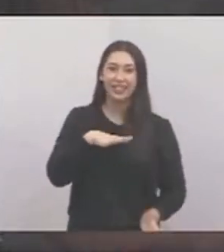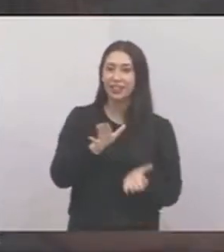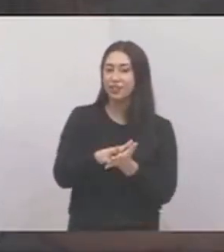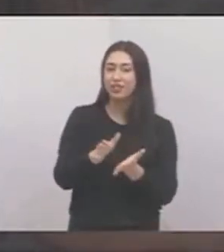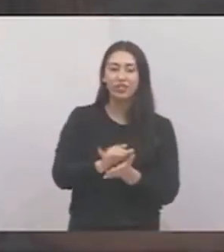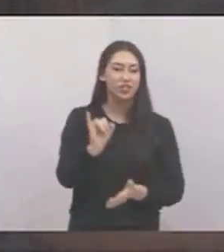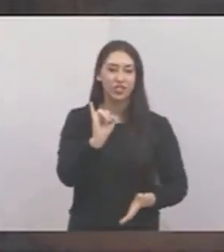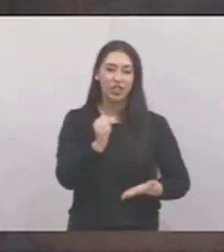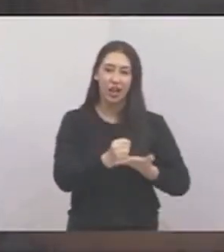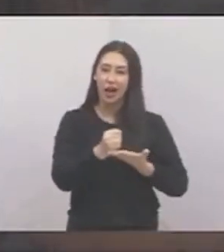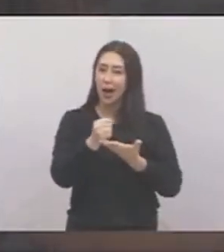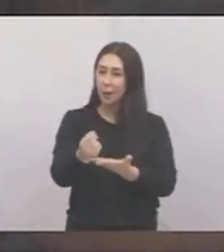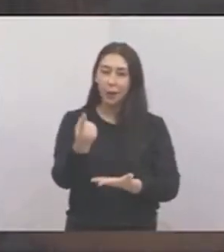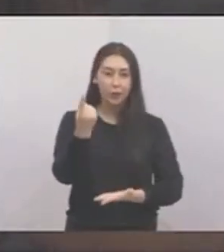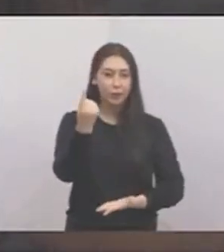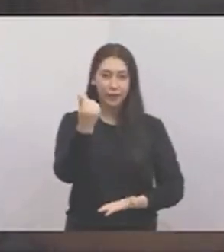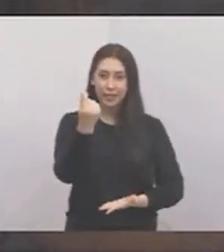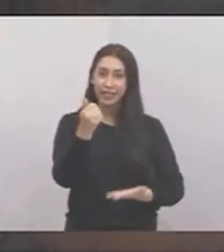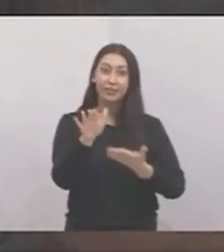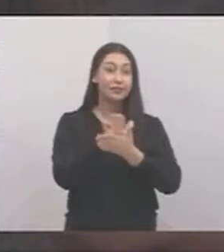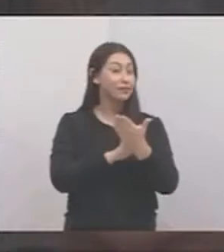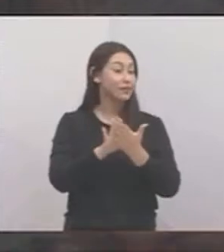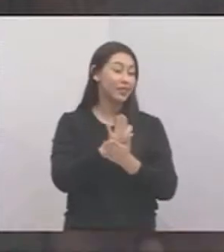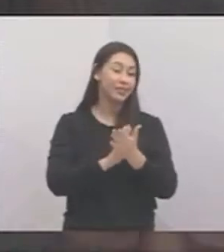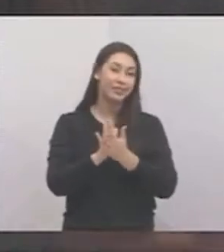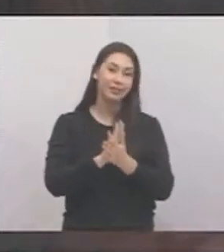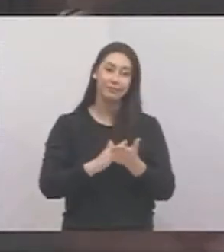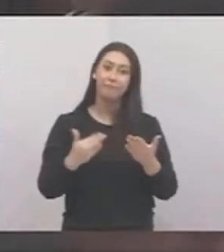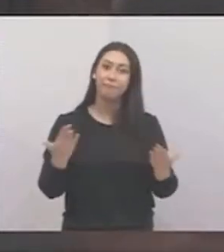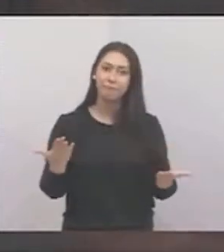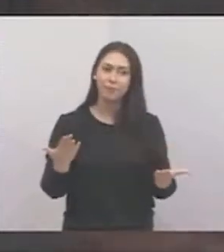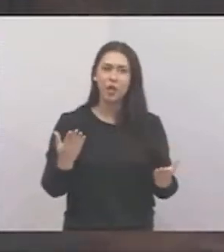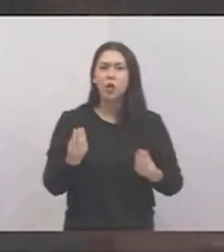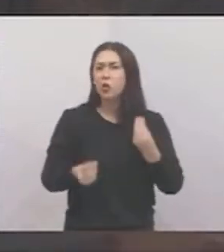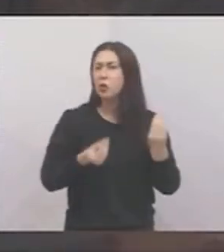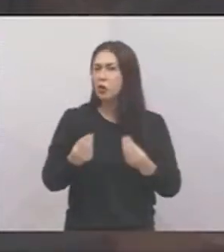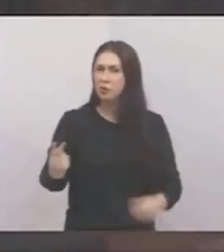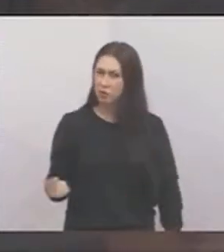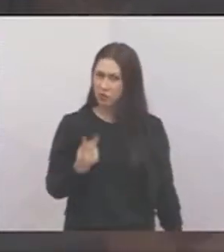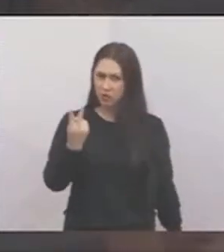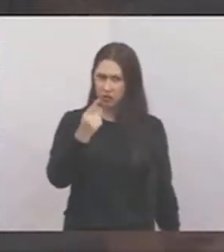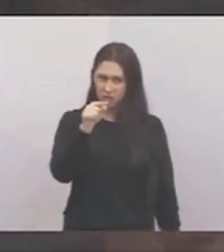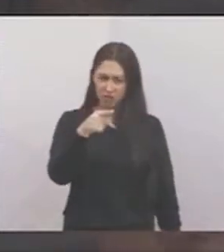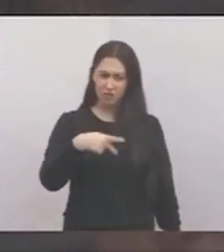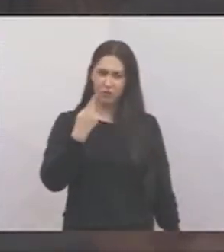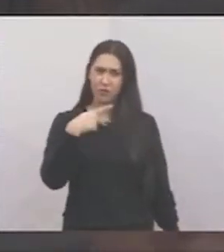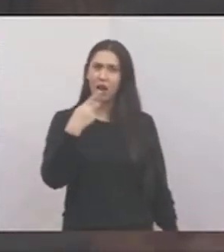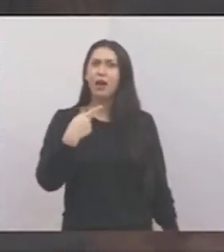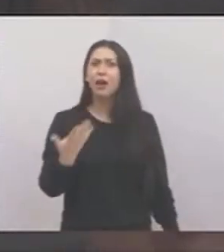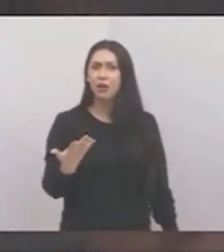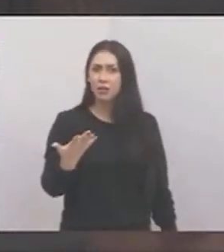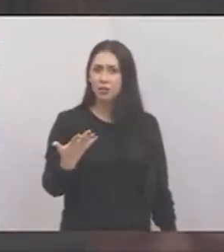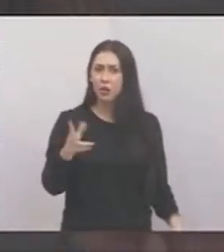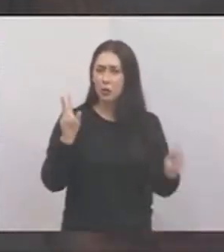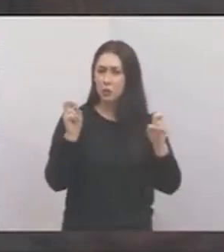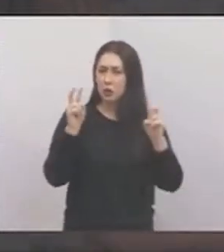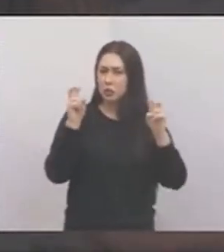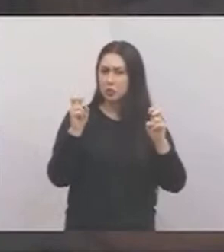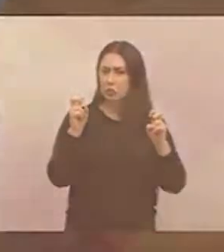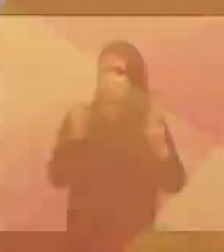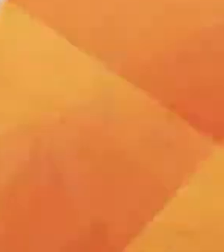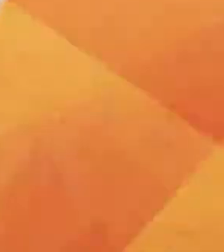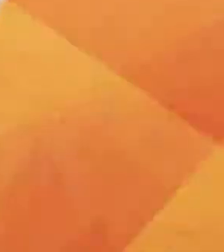patrocínio para fazer e trazer medalha para a cidade. Então, que valorização é essa que o senhor está se referindo aí com a relação atleta